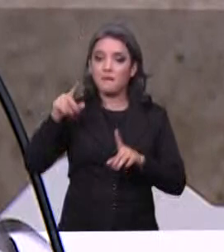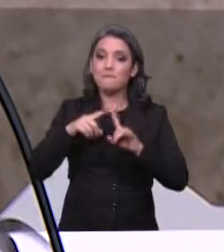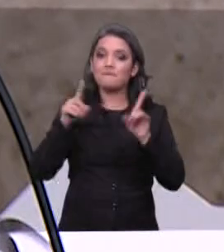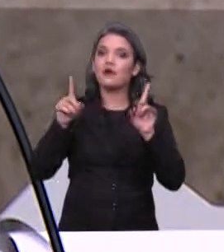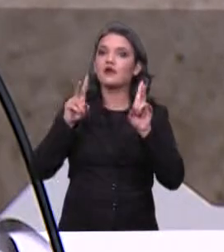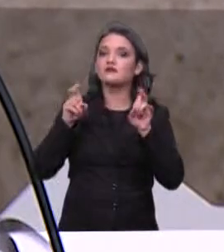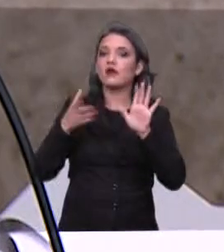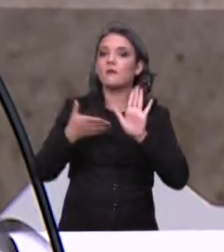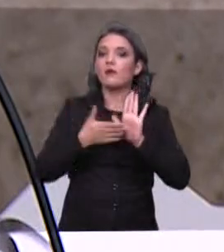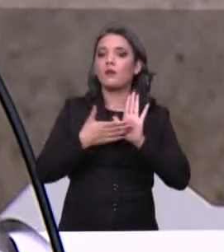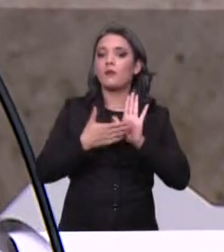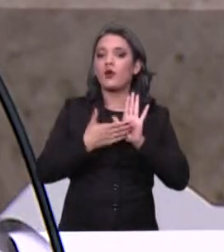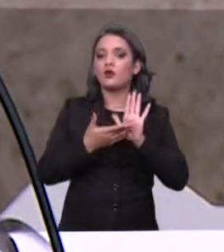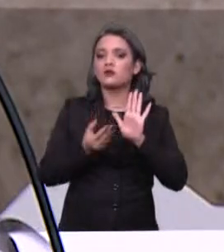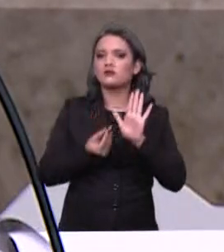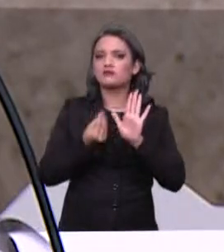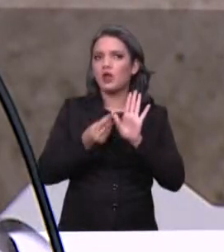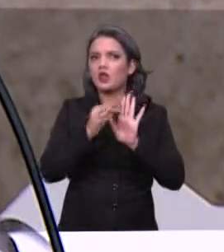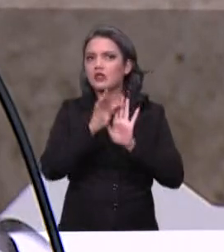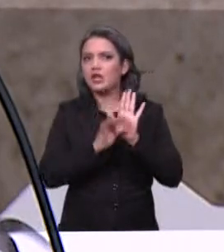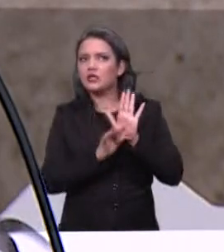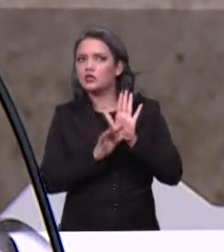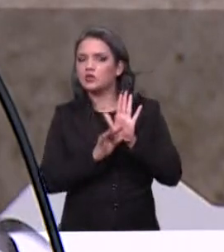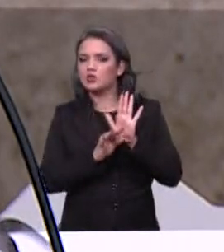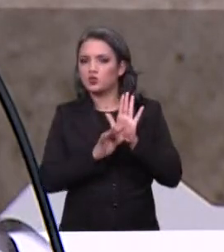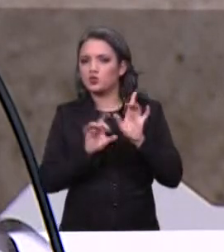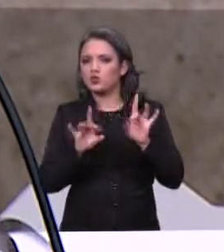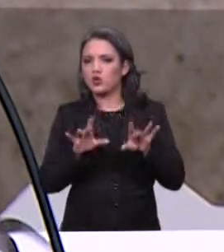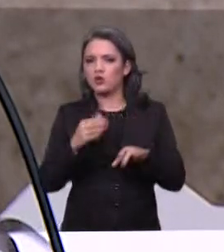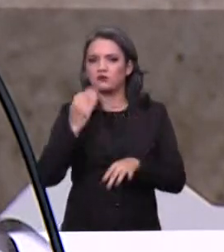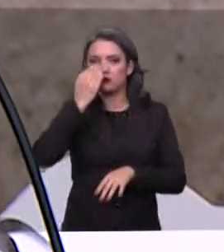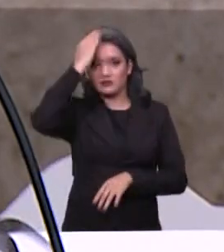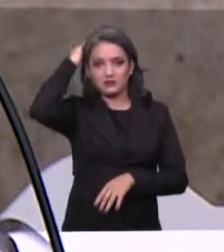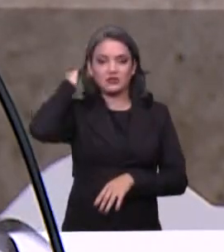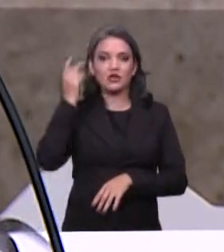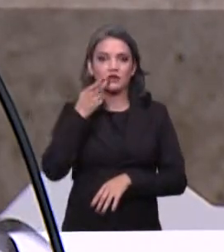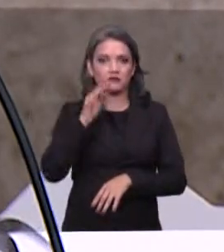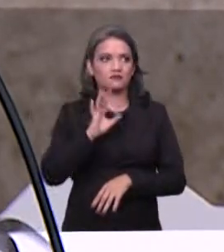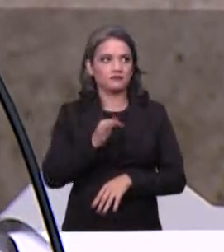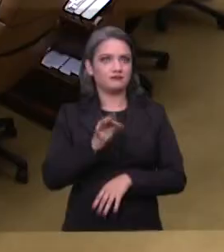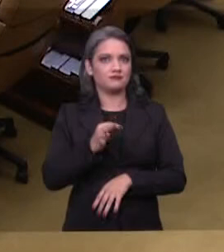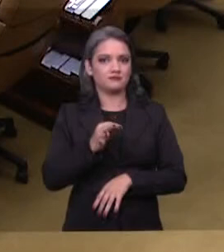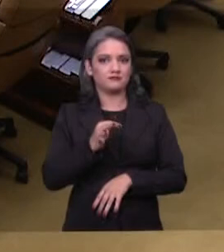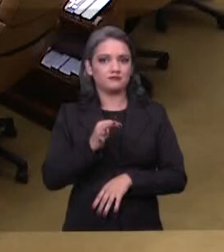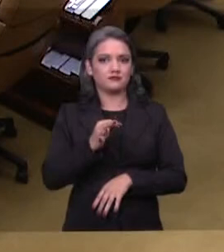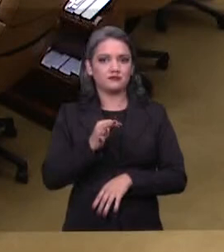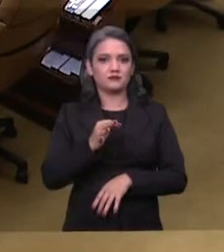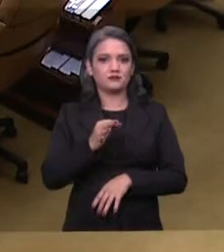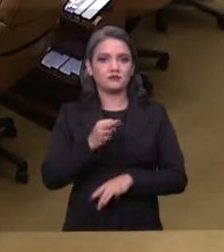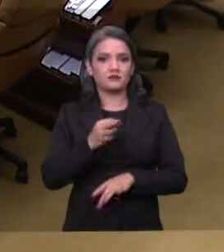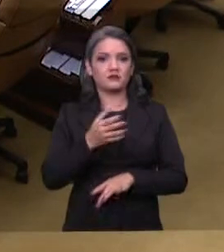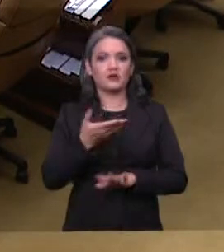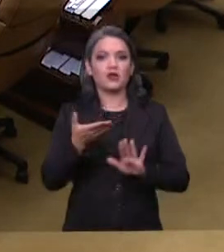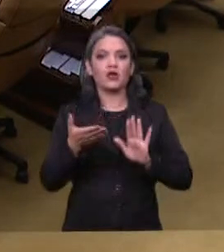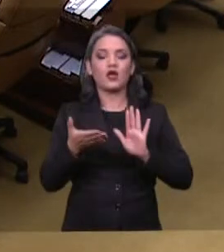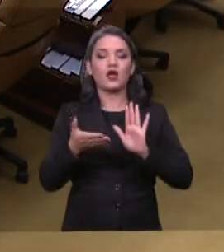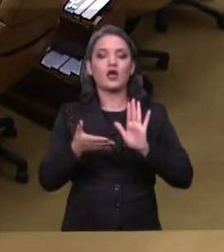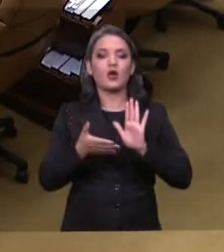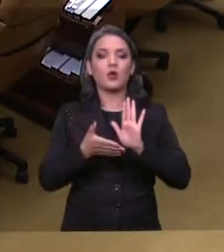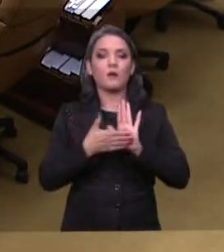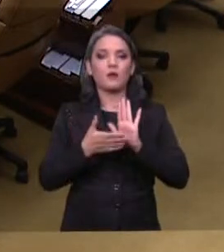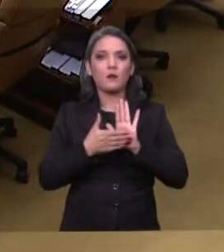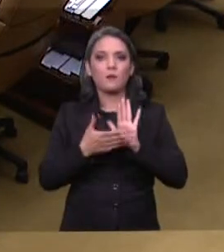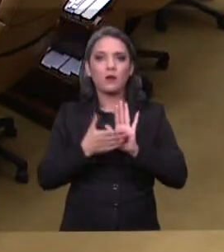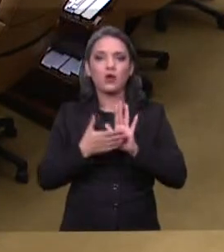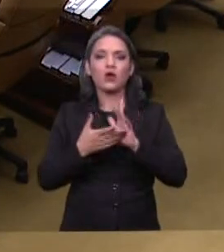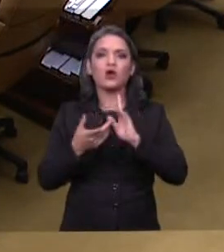à proposta, à formulação, me parece, basicamente. Exatamente. Né? Uma proposta de interpretação conforme para explicitar